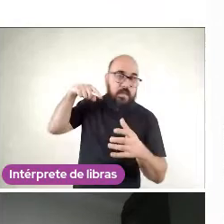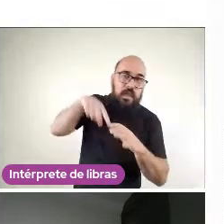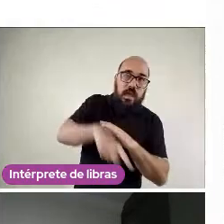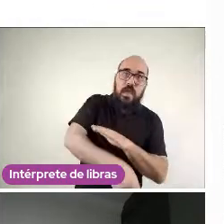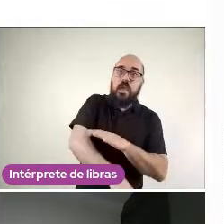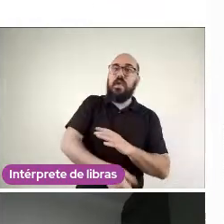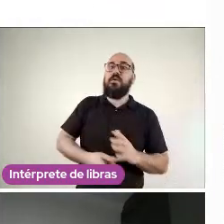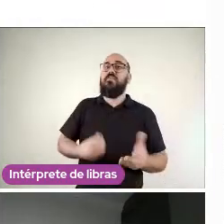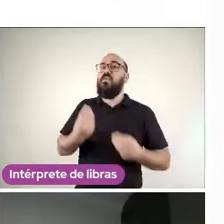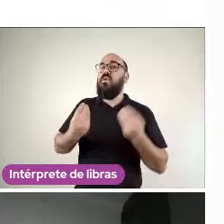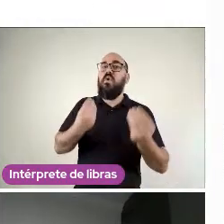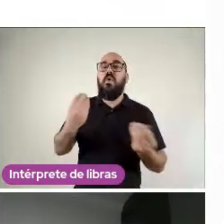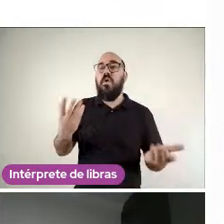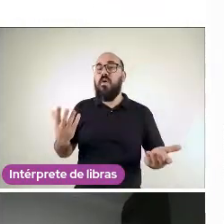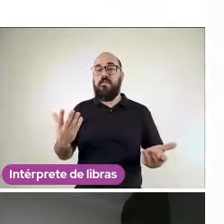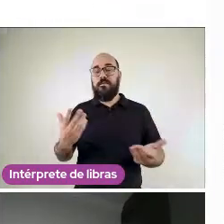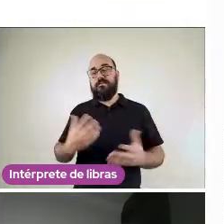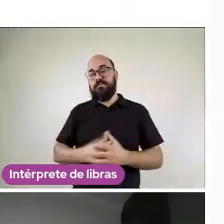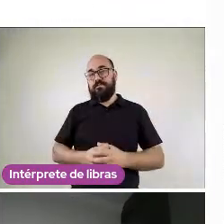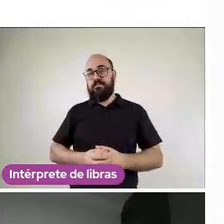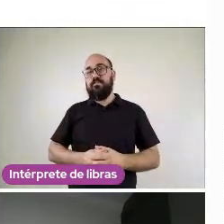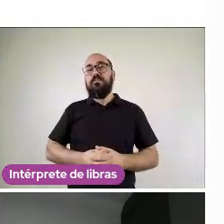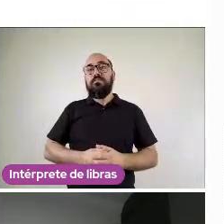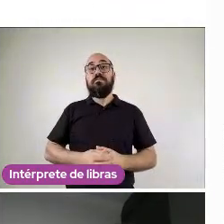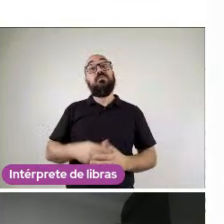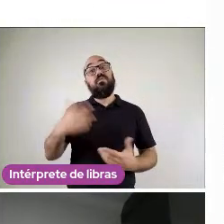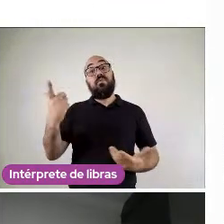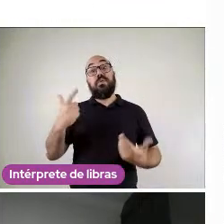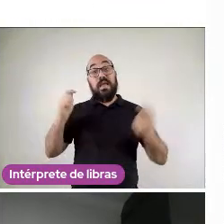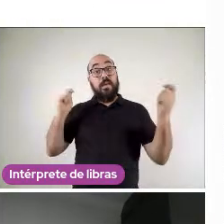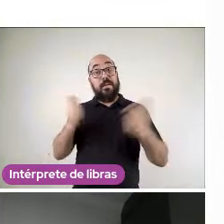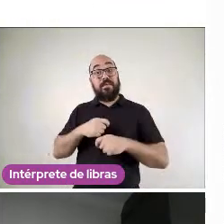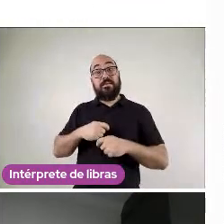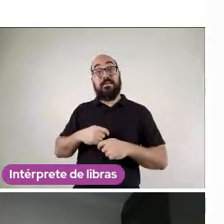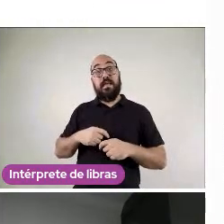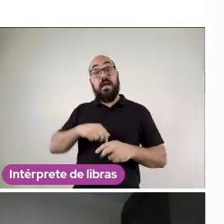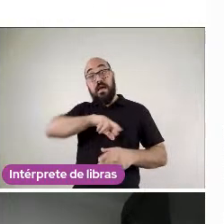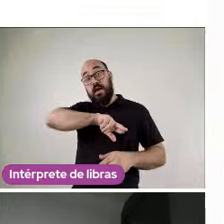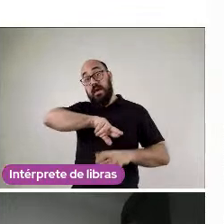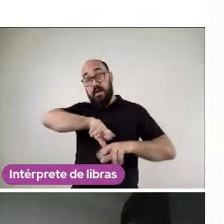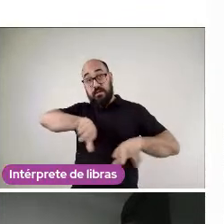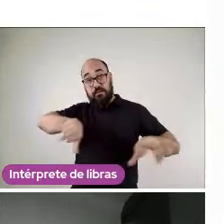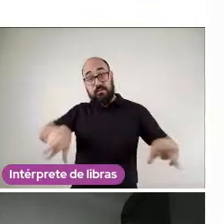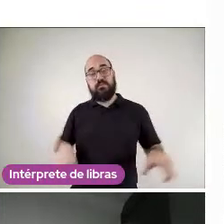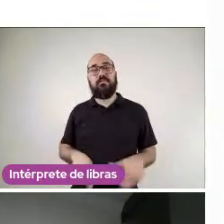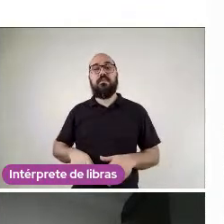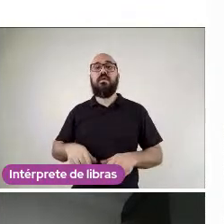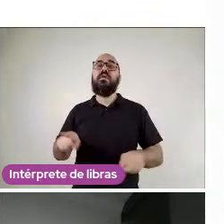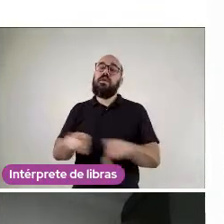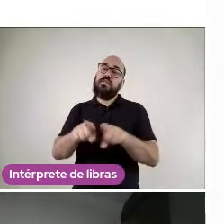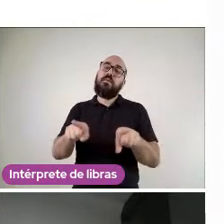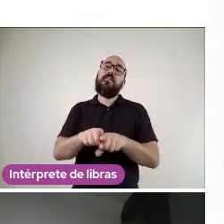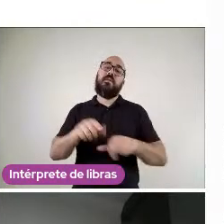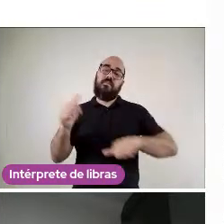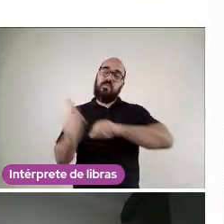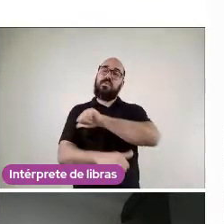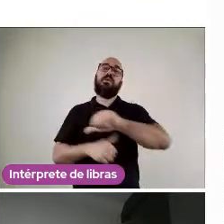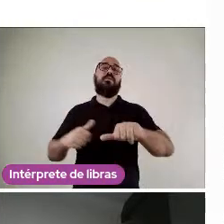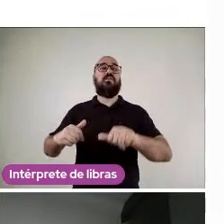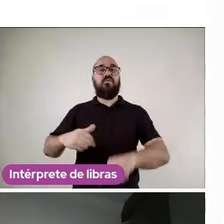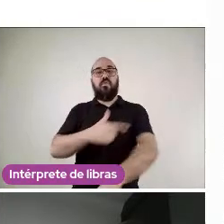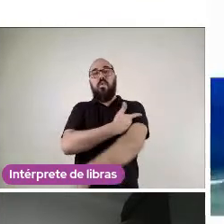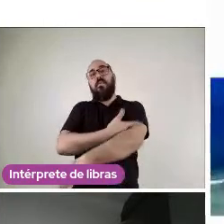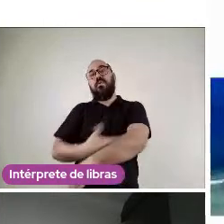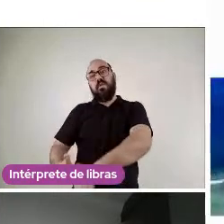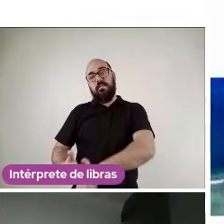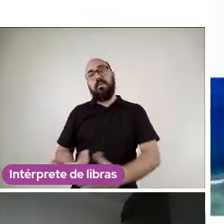outro voltado ao desenvolvimento de capacidades e um último, o décimo, voltado à questão de mudança de comportamento, né, que tem a ver